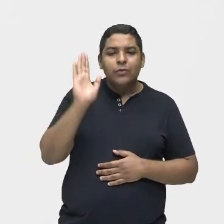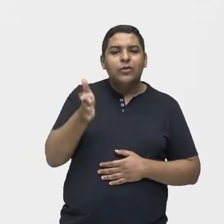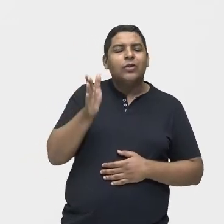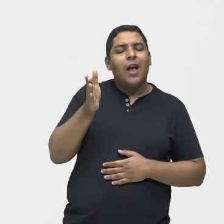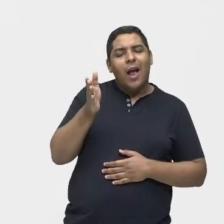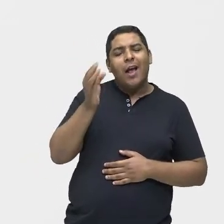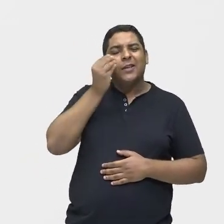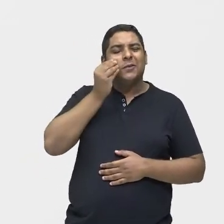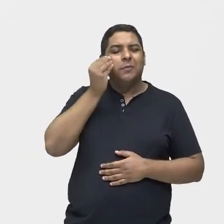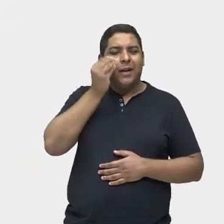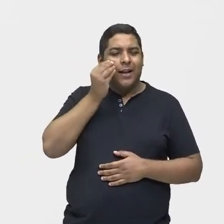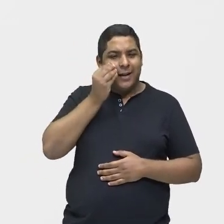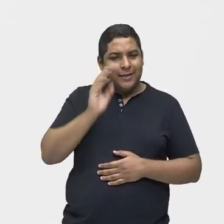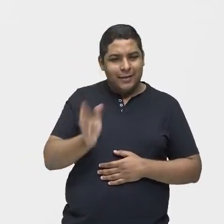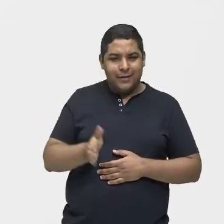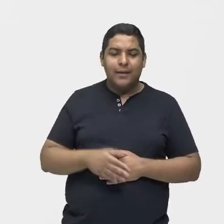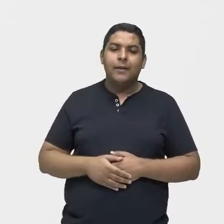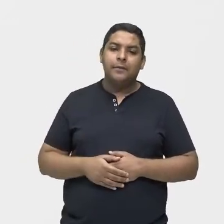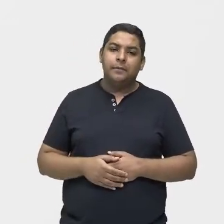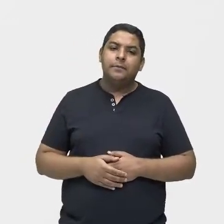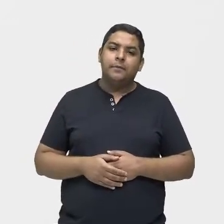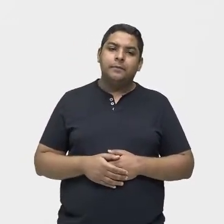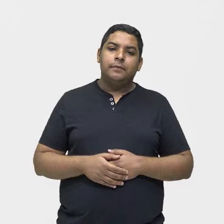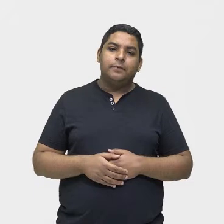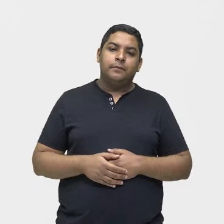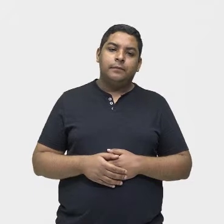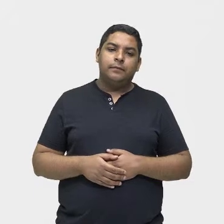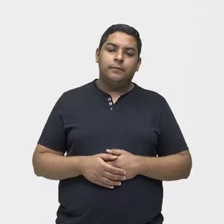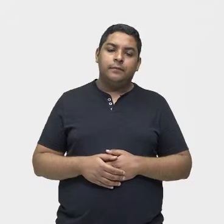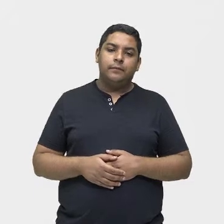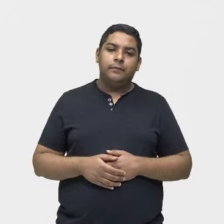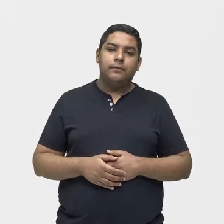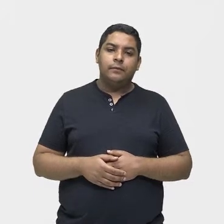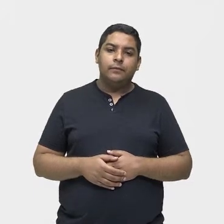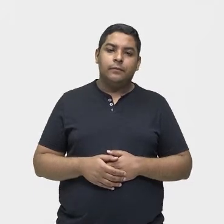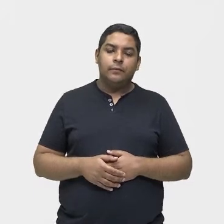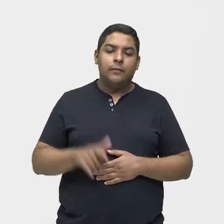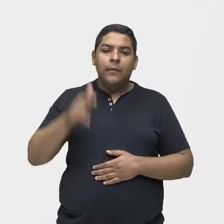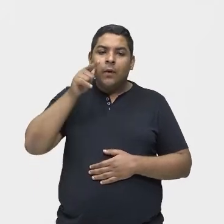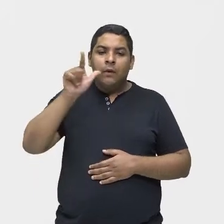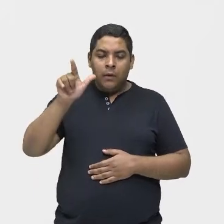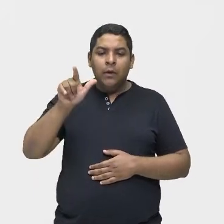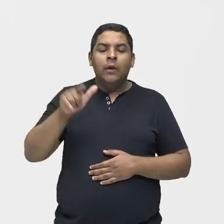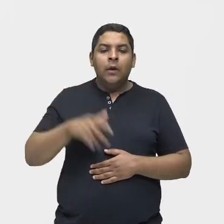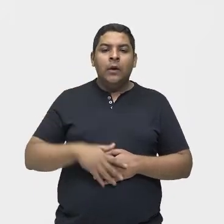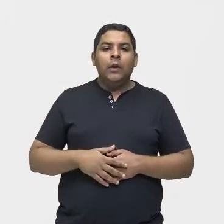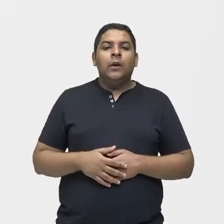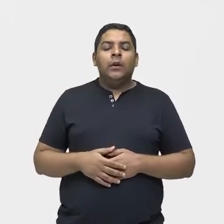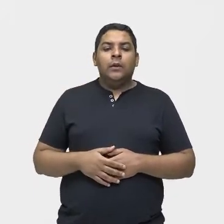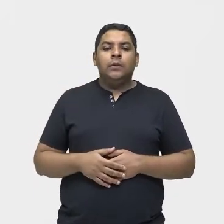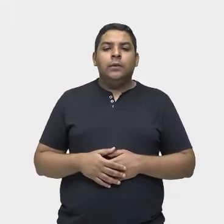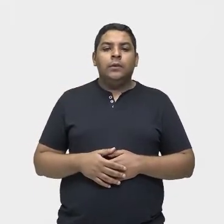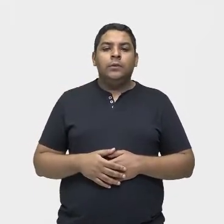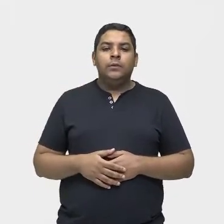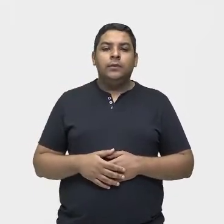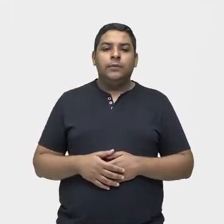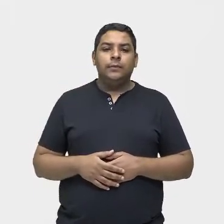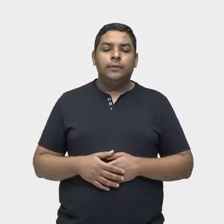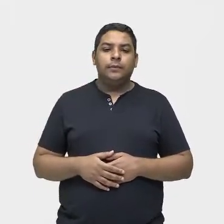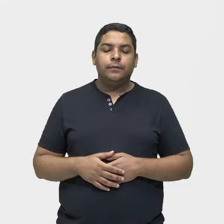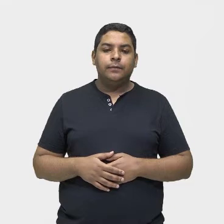muitas jogadas já estão padronizadas, já estão ensaiadas, né? Então, você sendo um jogador